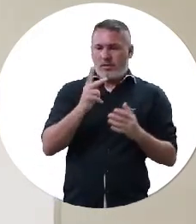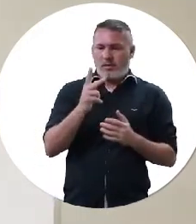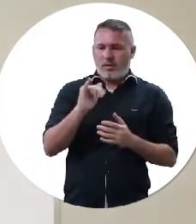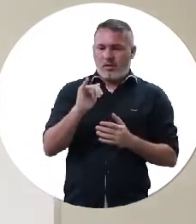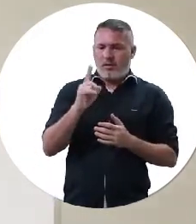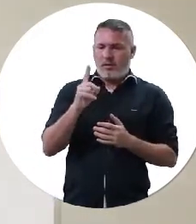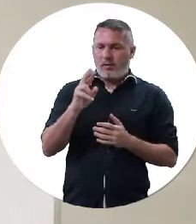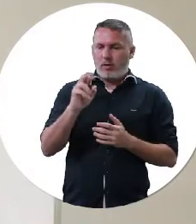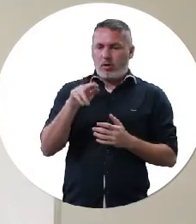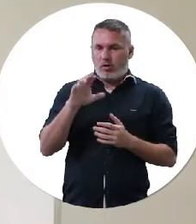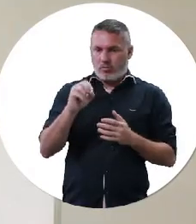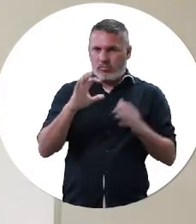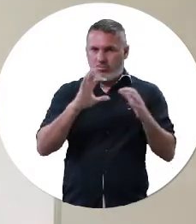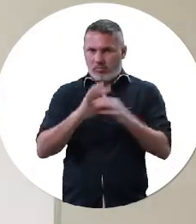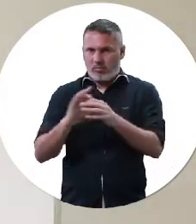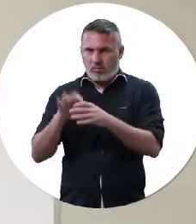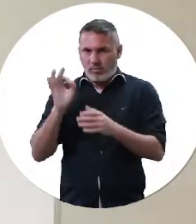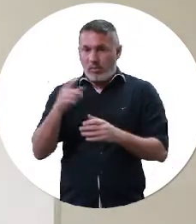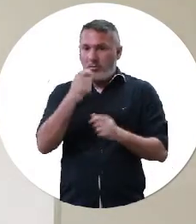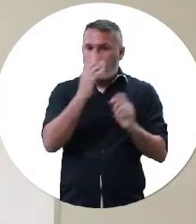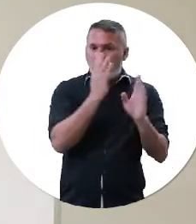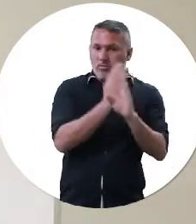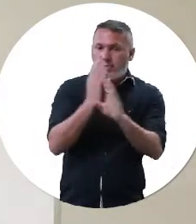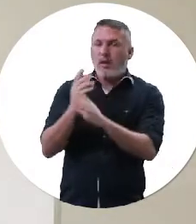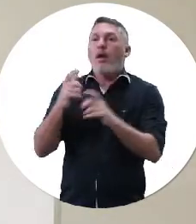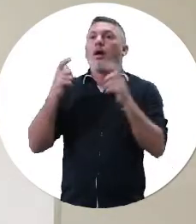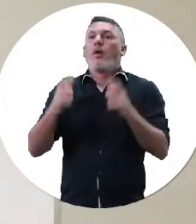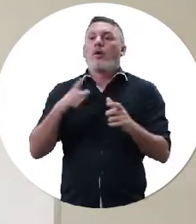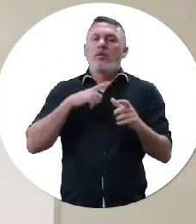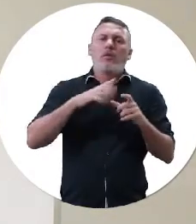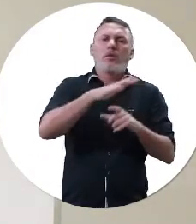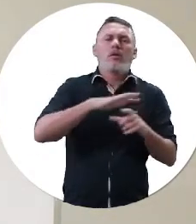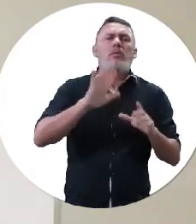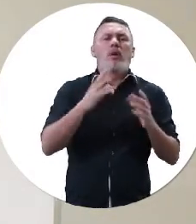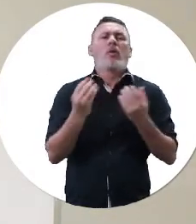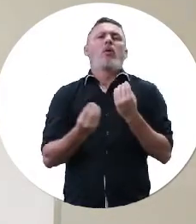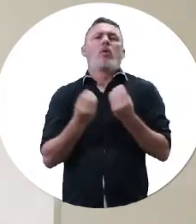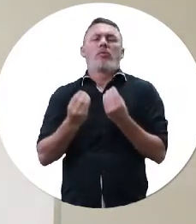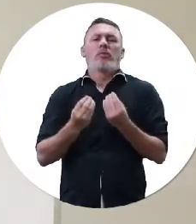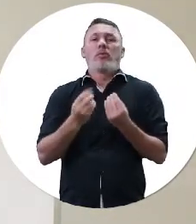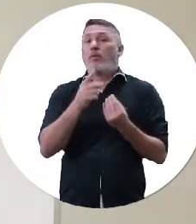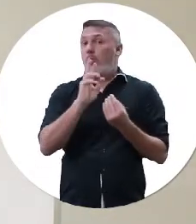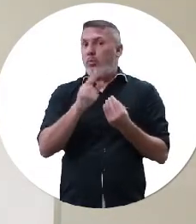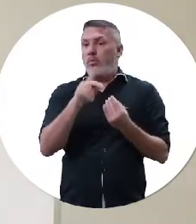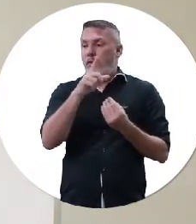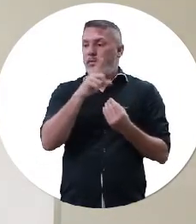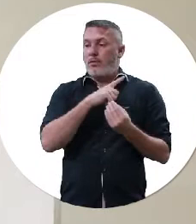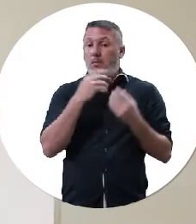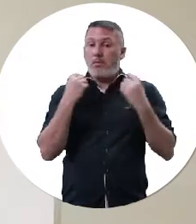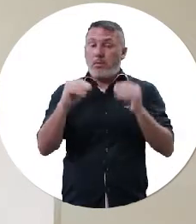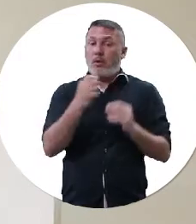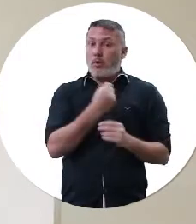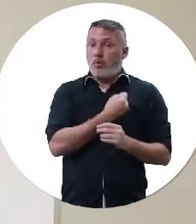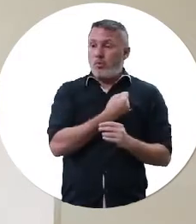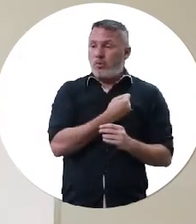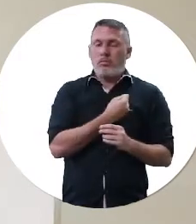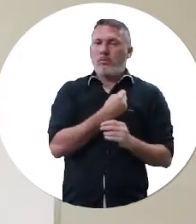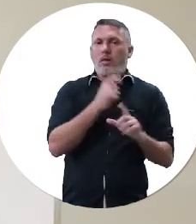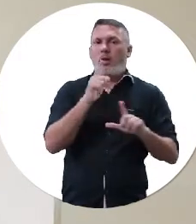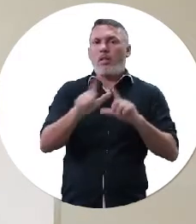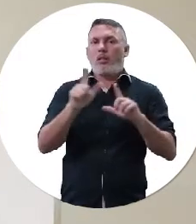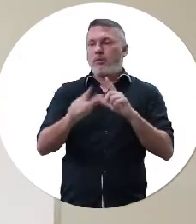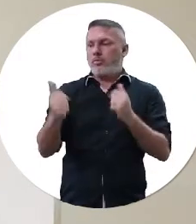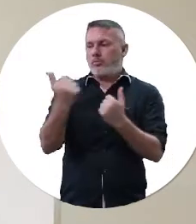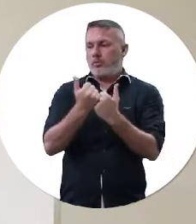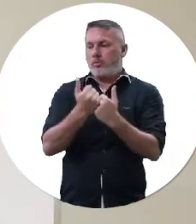il. Tá, mas esse etil está ligado em quem? Não é no nitrogênio que ele está ligado? Se ele está ligado, você precisa identificar a posição